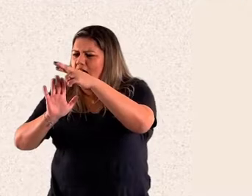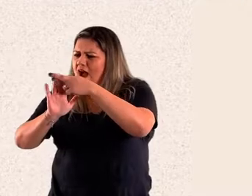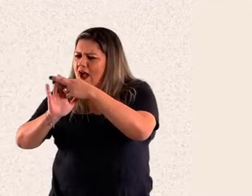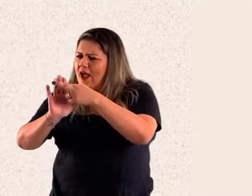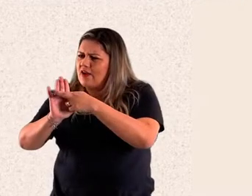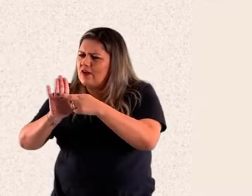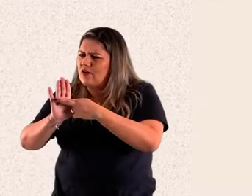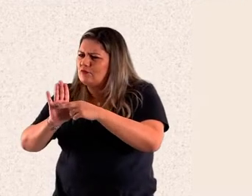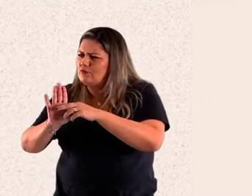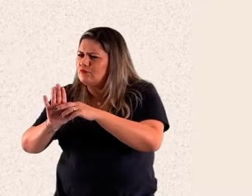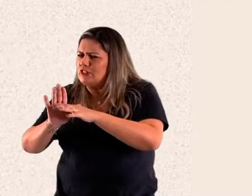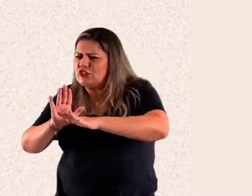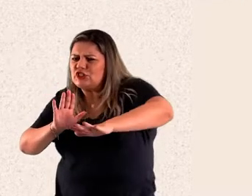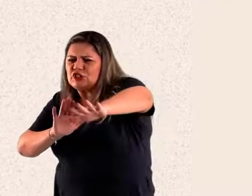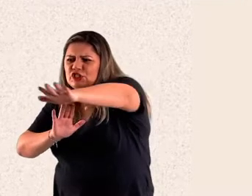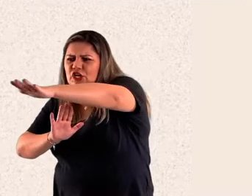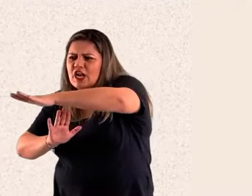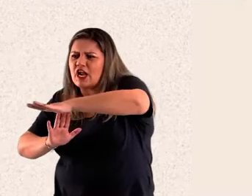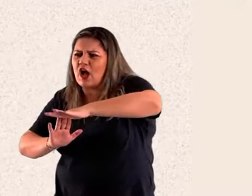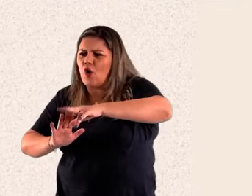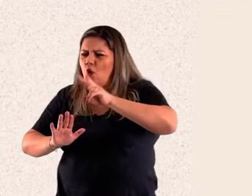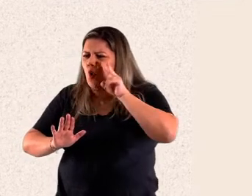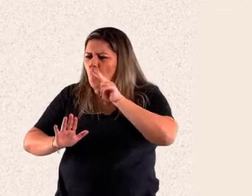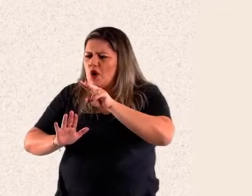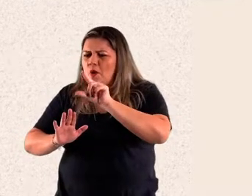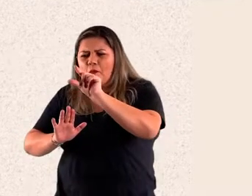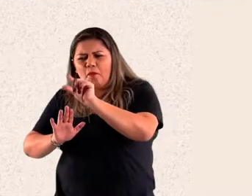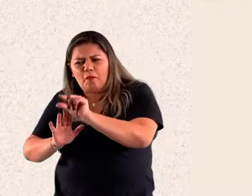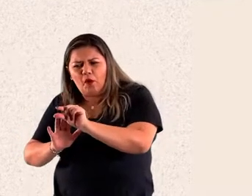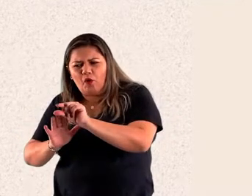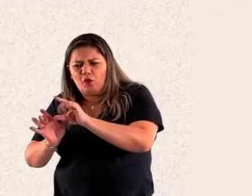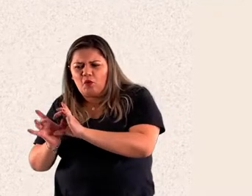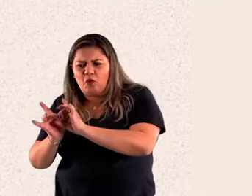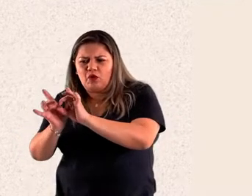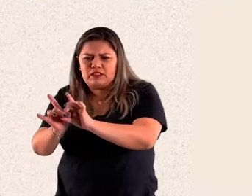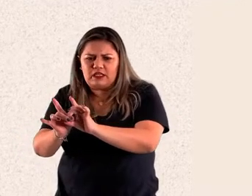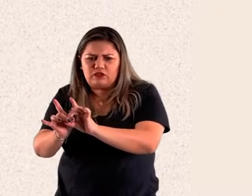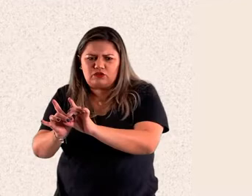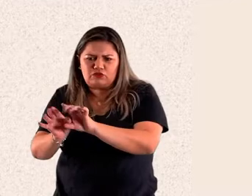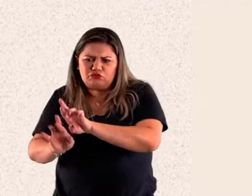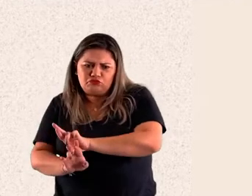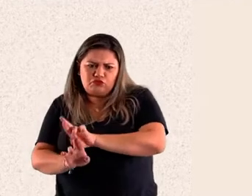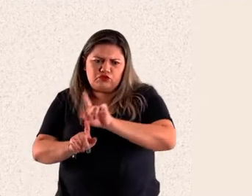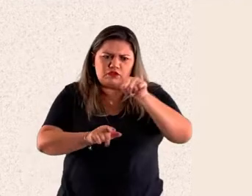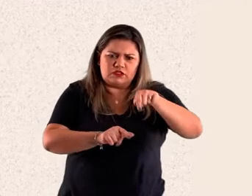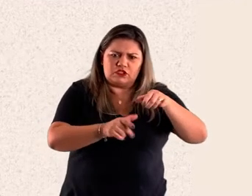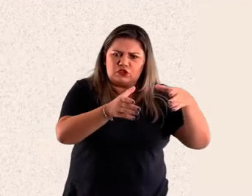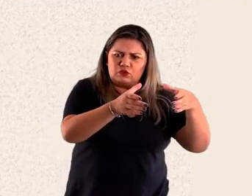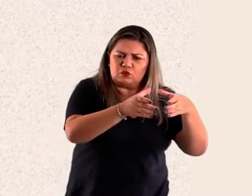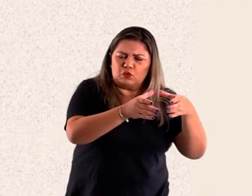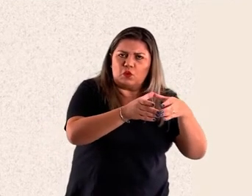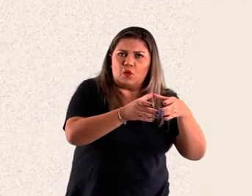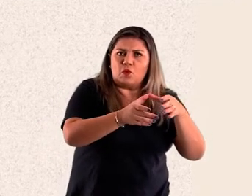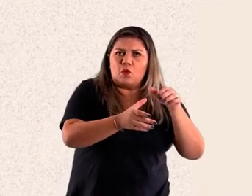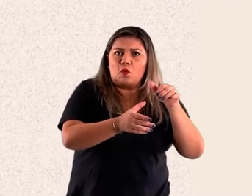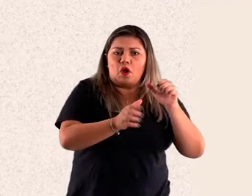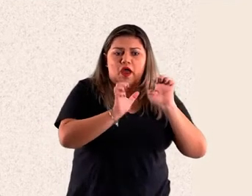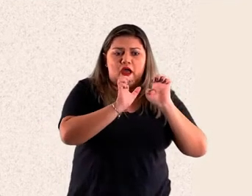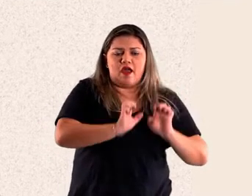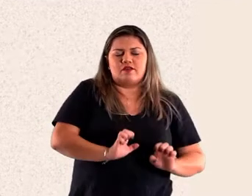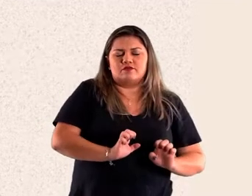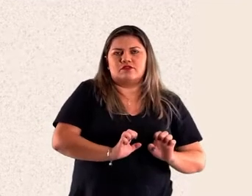menos para o contexto do que a ética feminina né então independentemente do contexto bom e